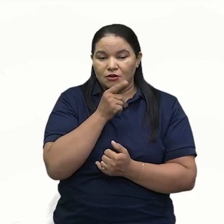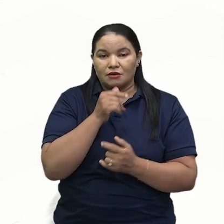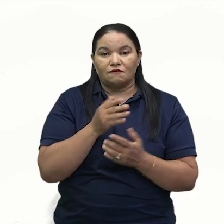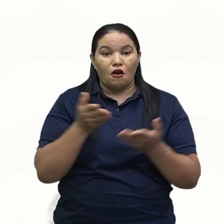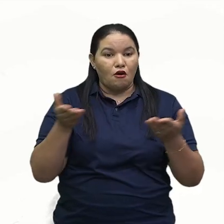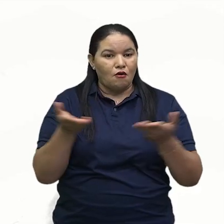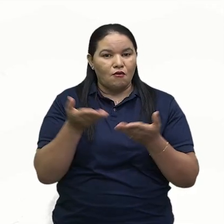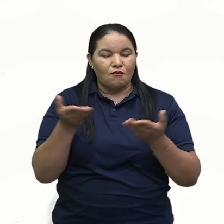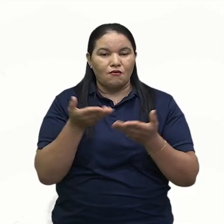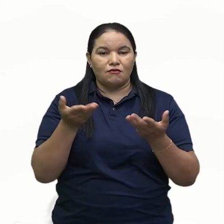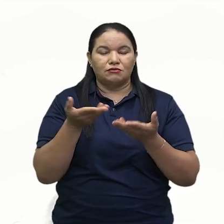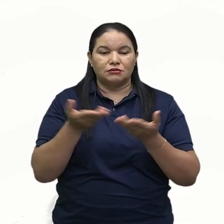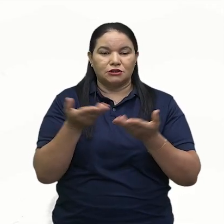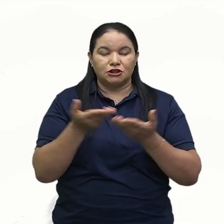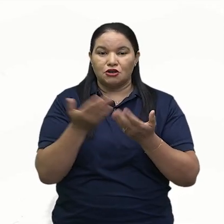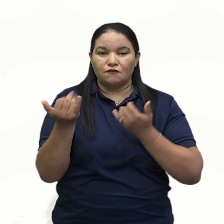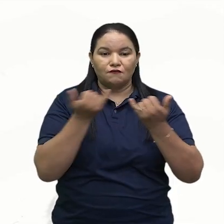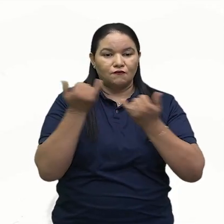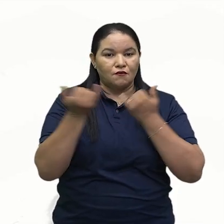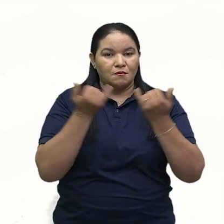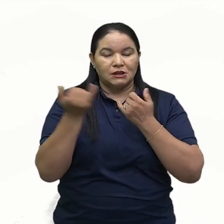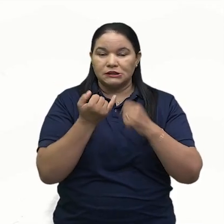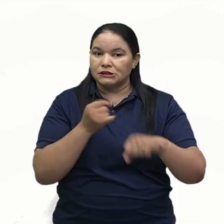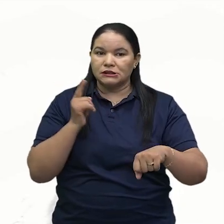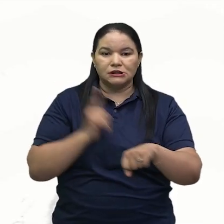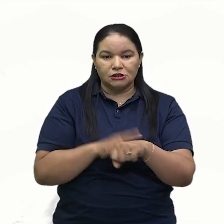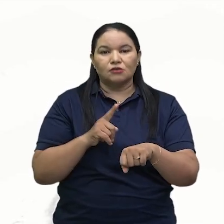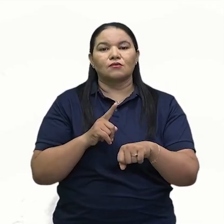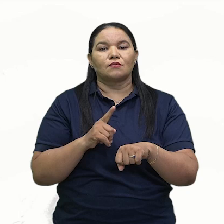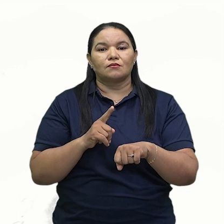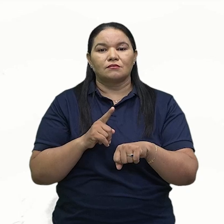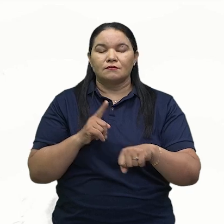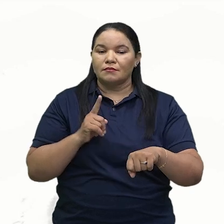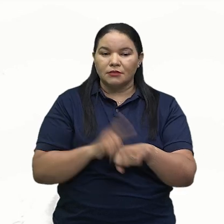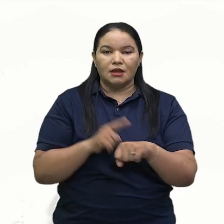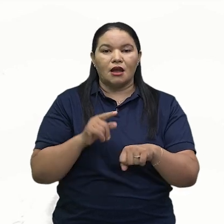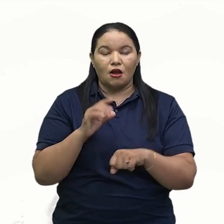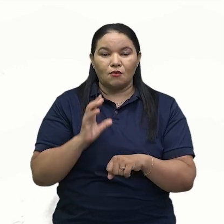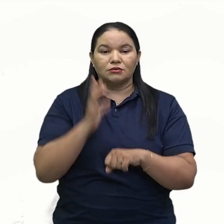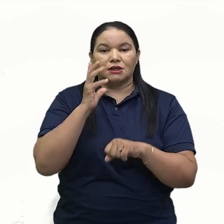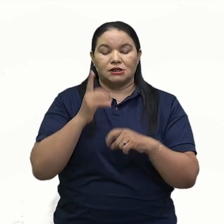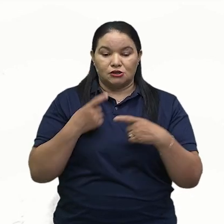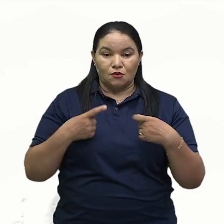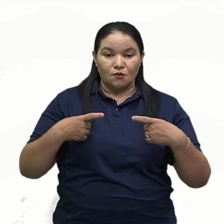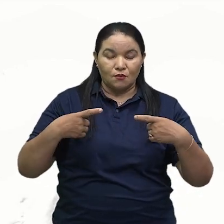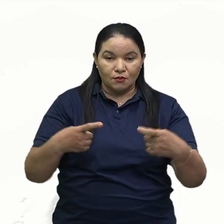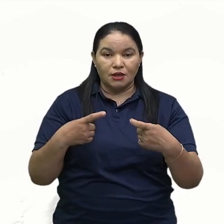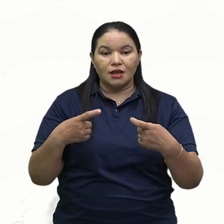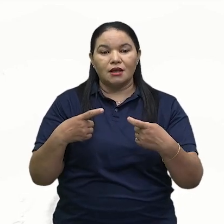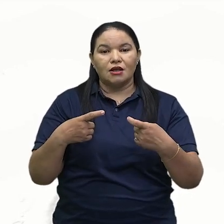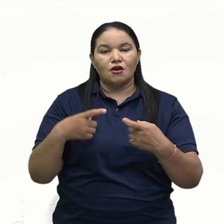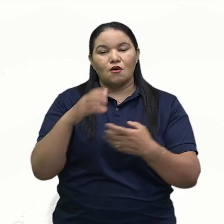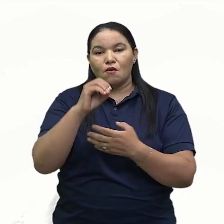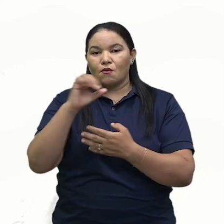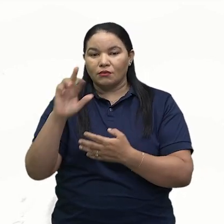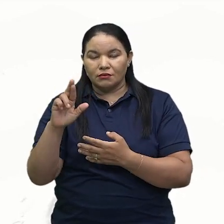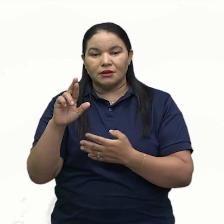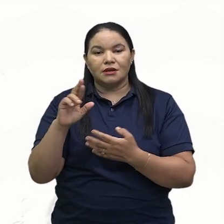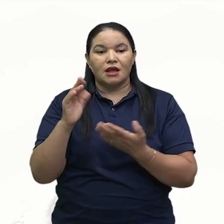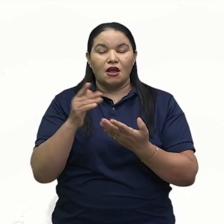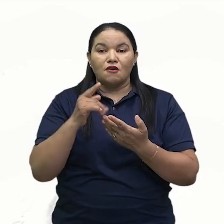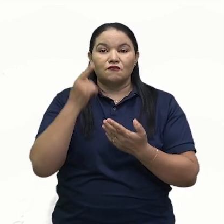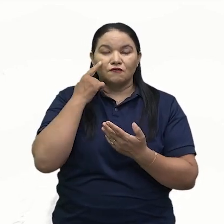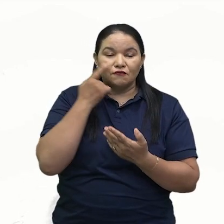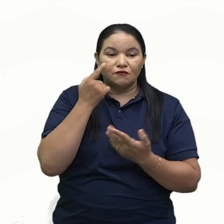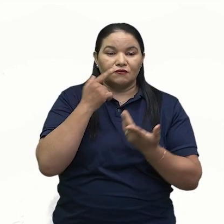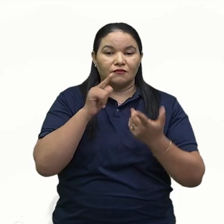informações elas são repassadas em tempo real. Se acontece uma guerra no Oriente Médio, a gente acompanha pela